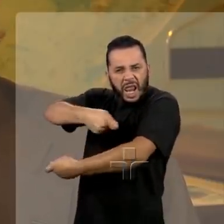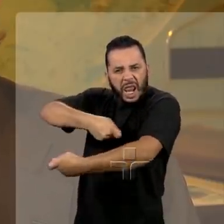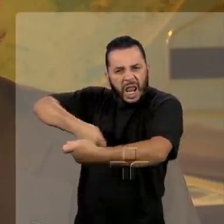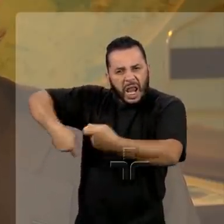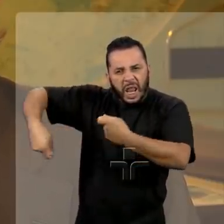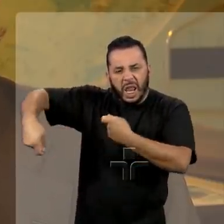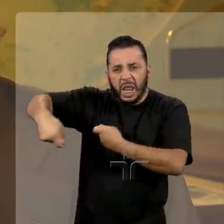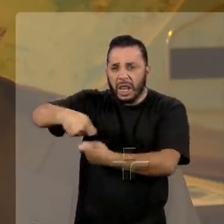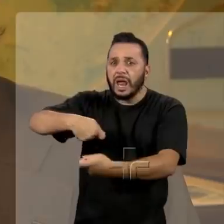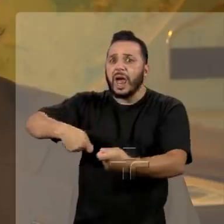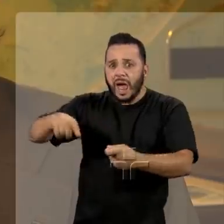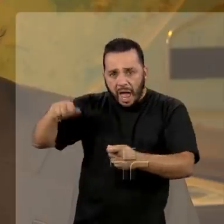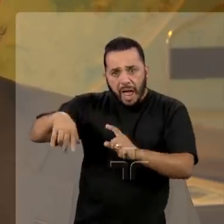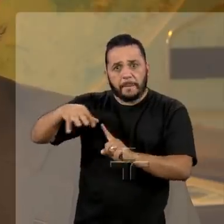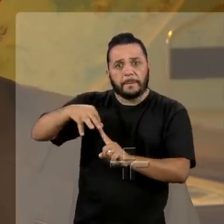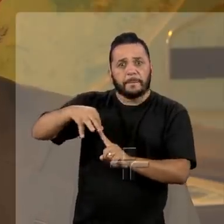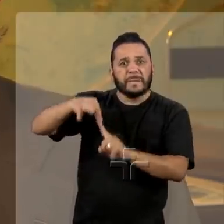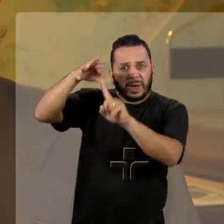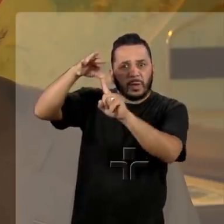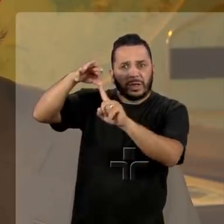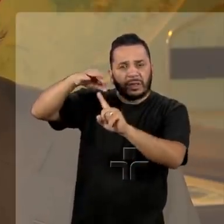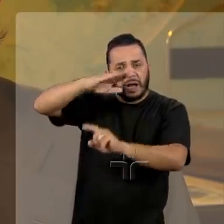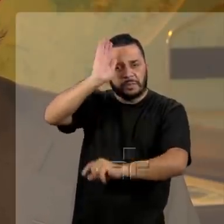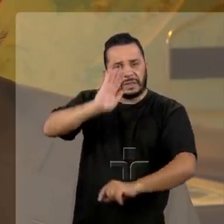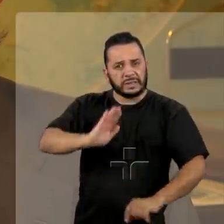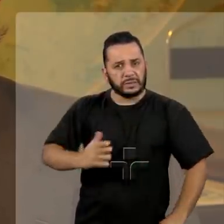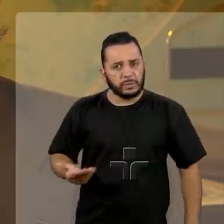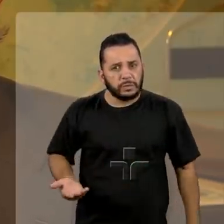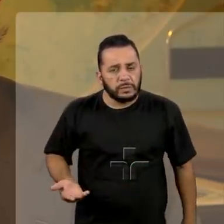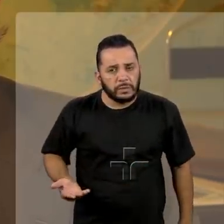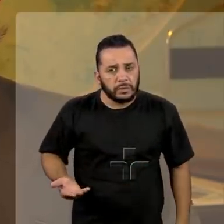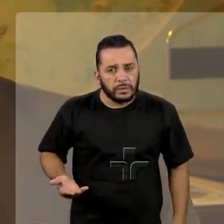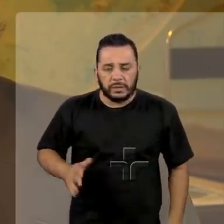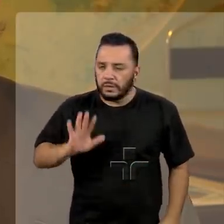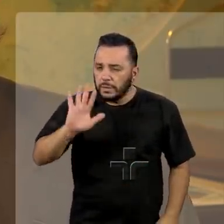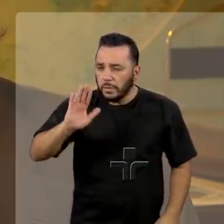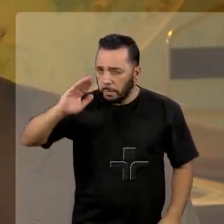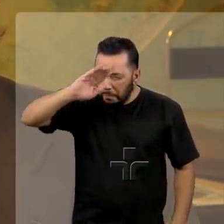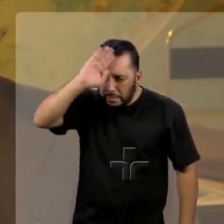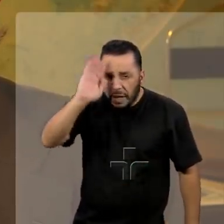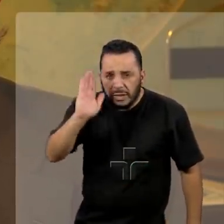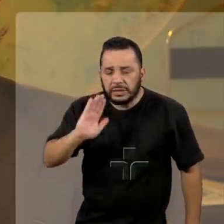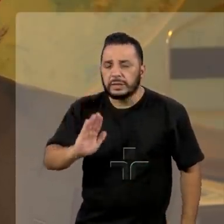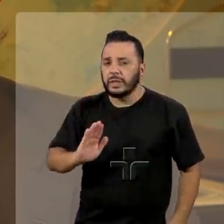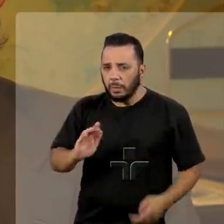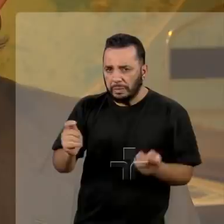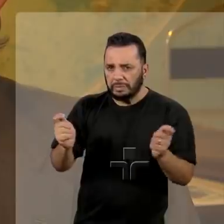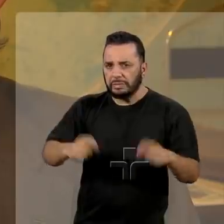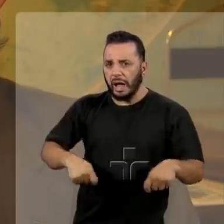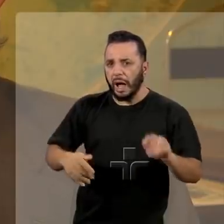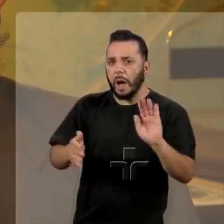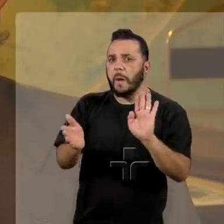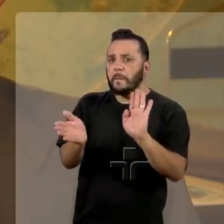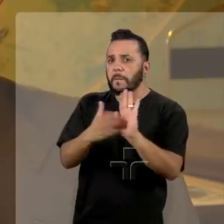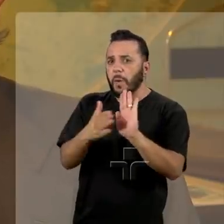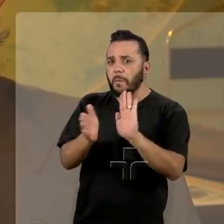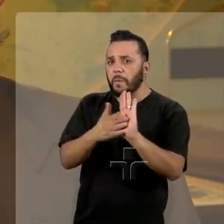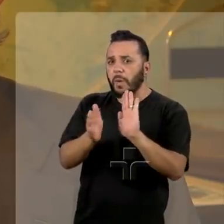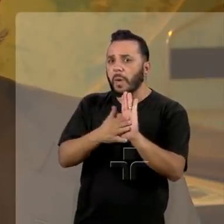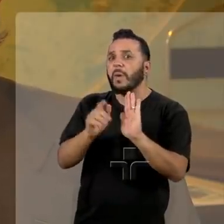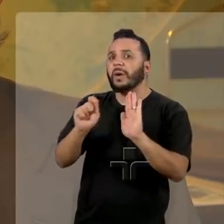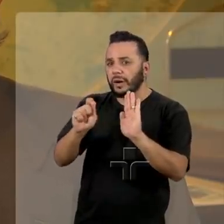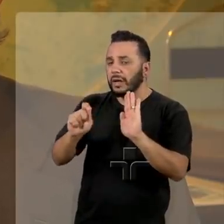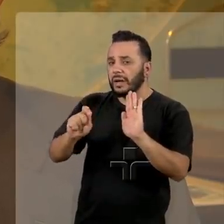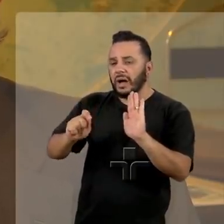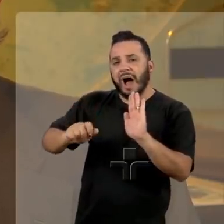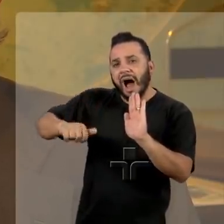área prioritária para o Brasil. Agora, isso não quer dizer que o Brasil não possa propor uma avaliação